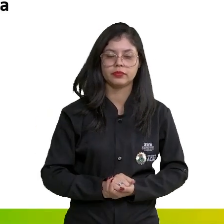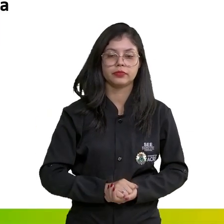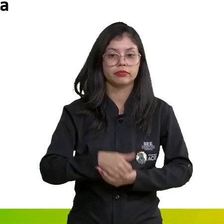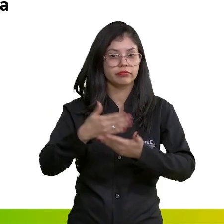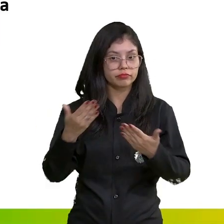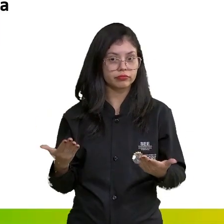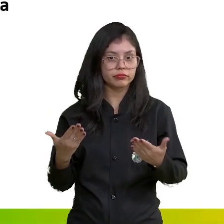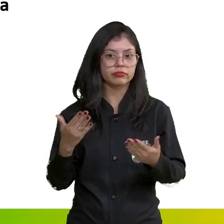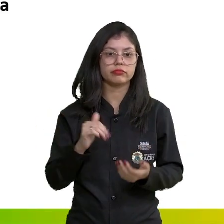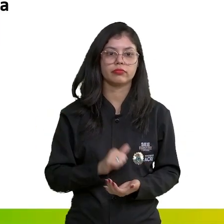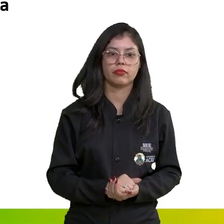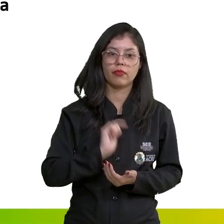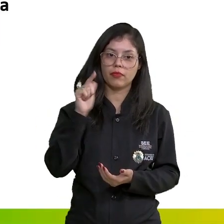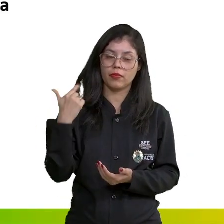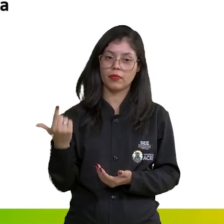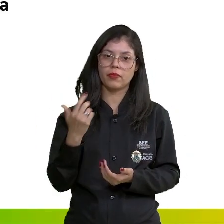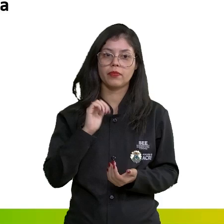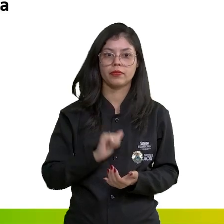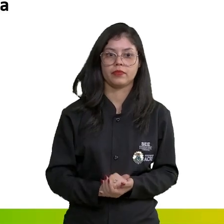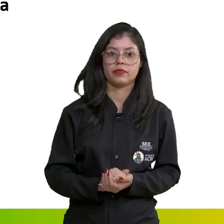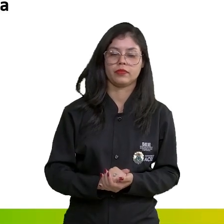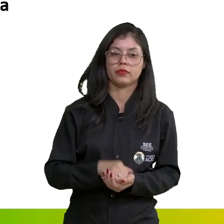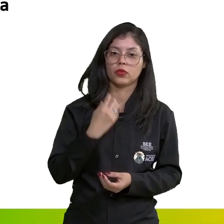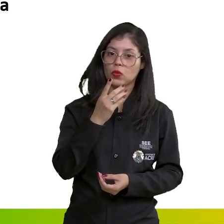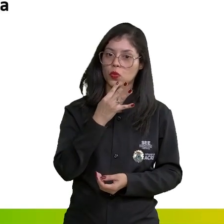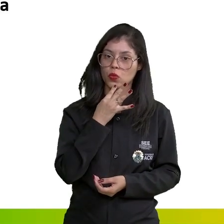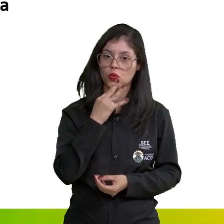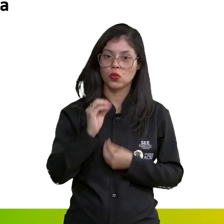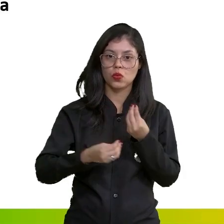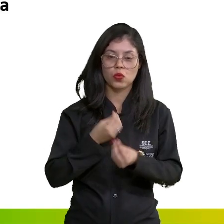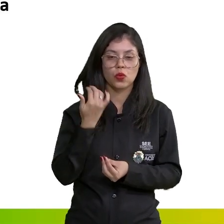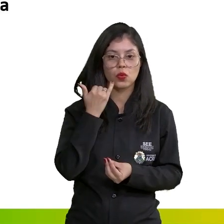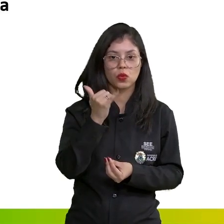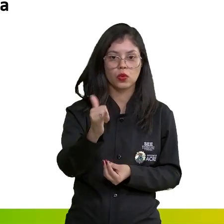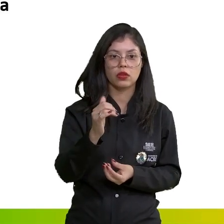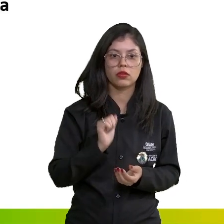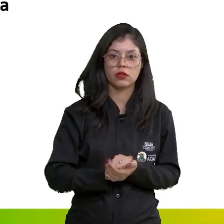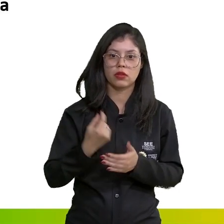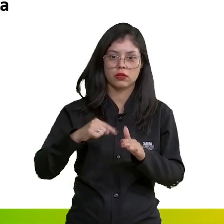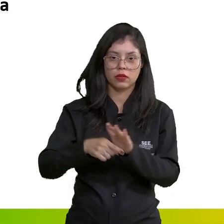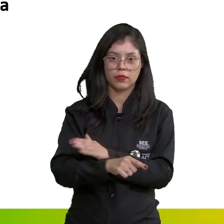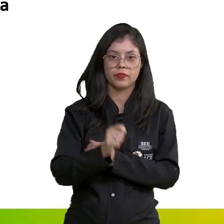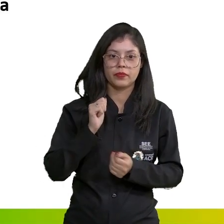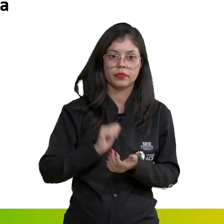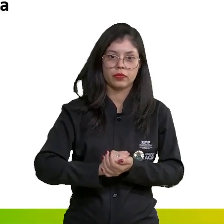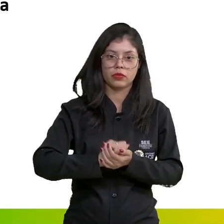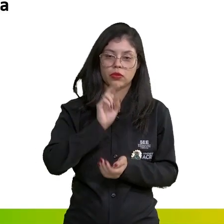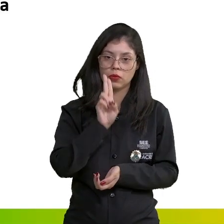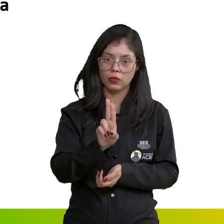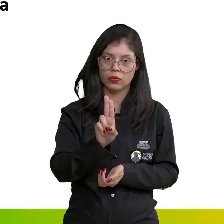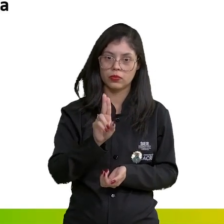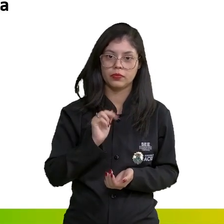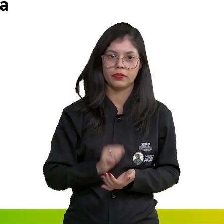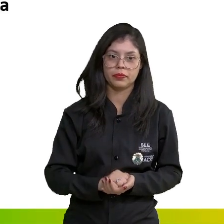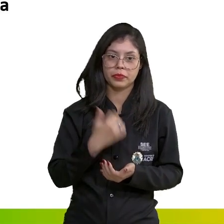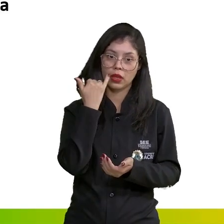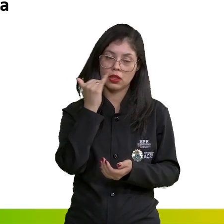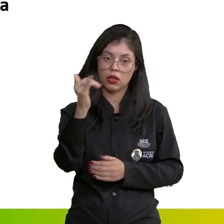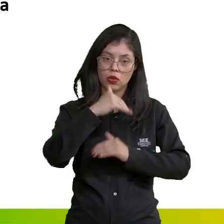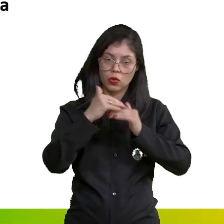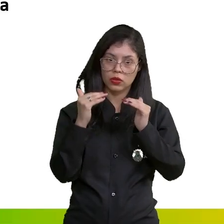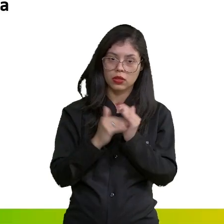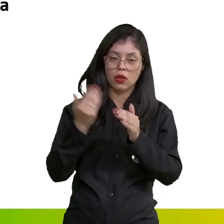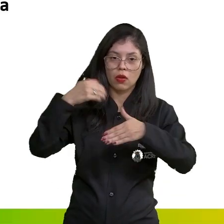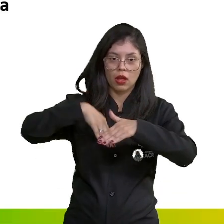tá? Outro tipo de variável conhecido como energia interna, pela sigla U. A energia